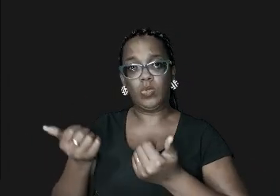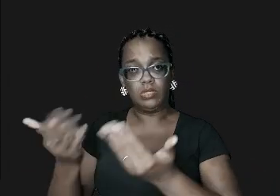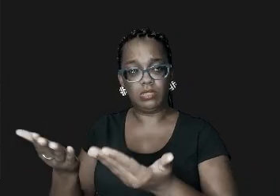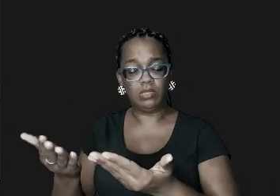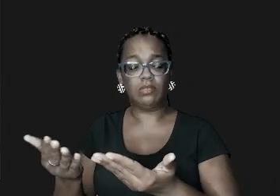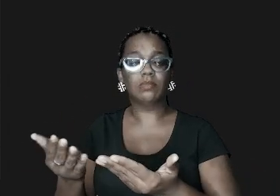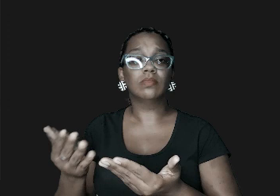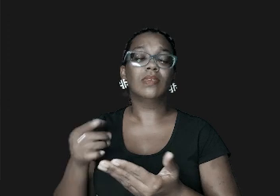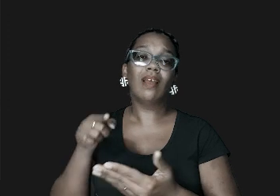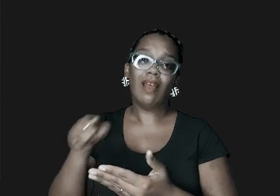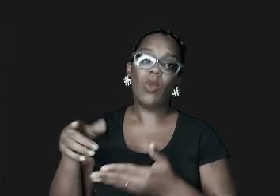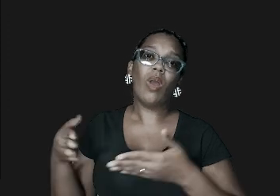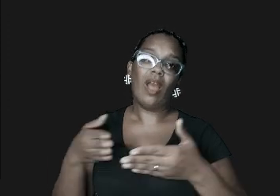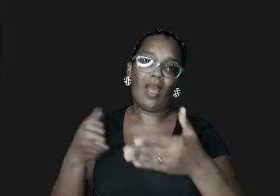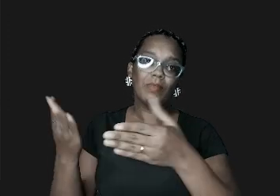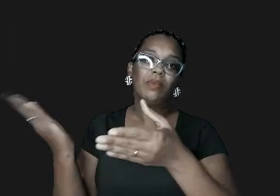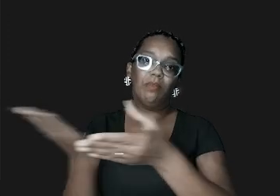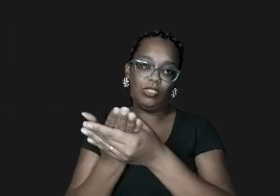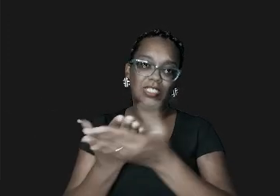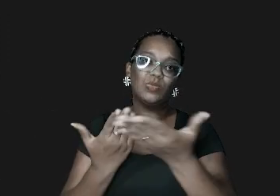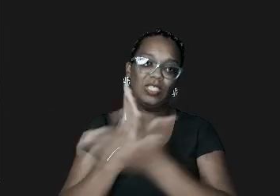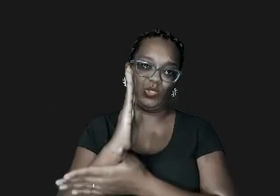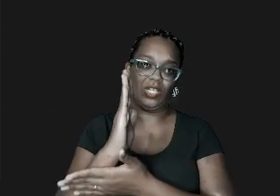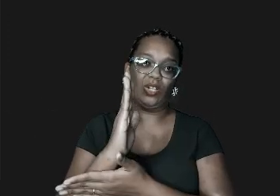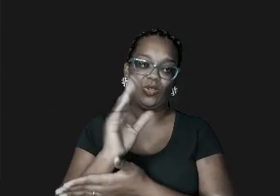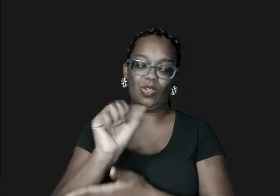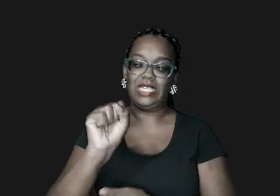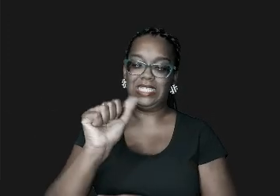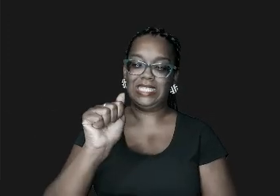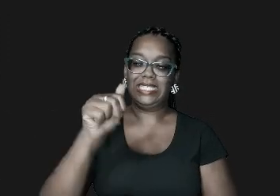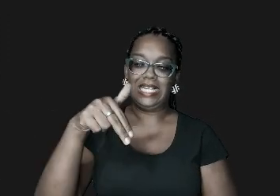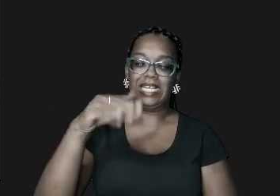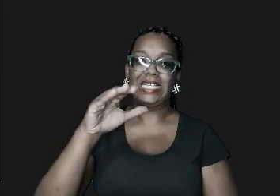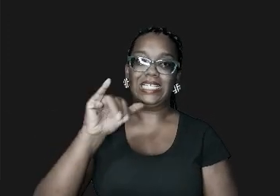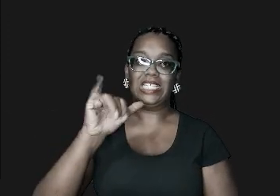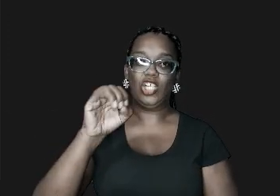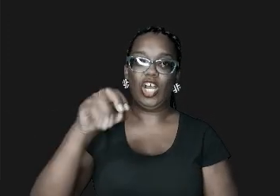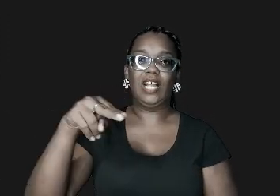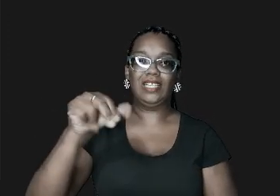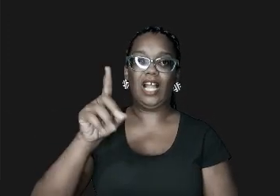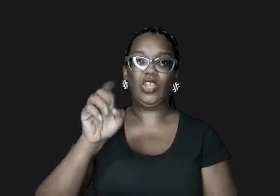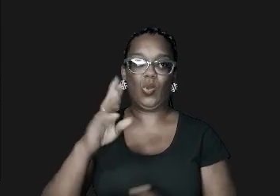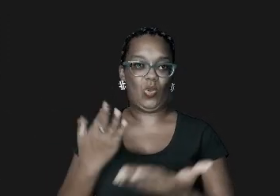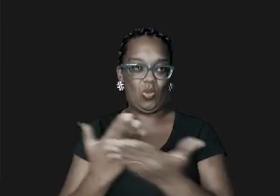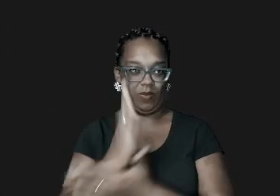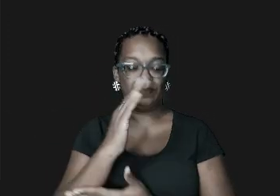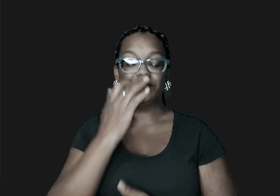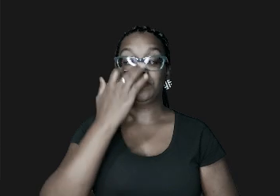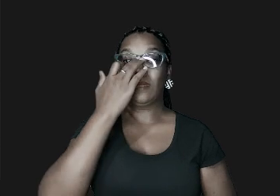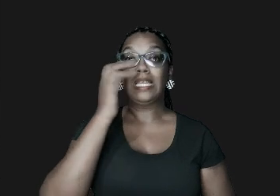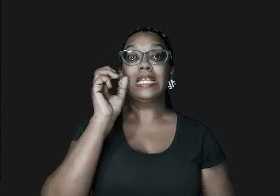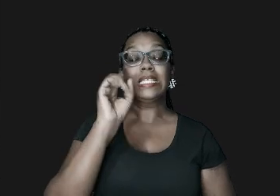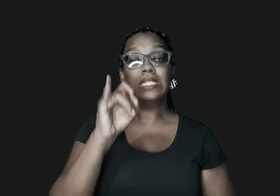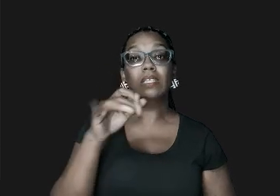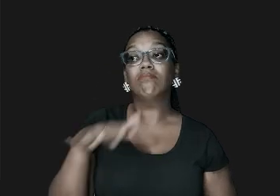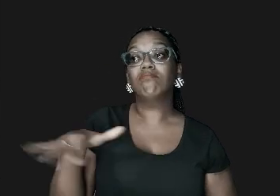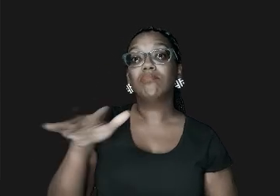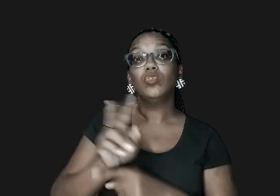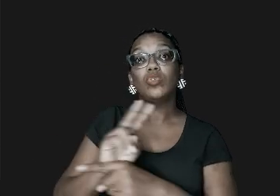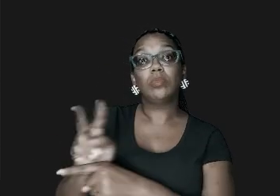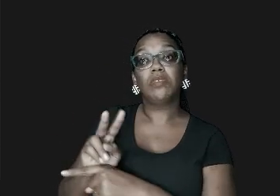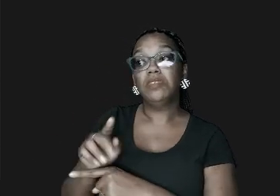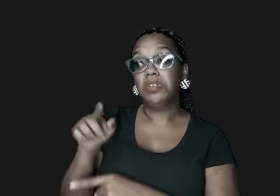oferecer acusação E aí é o caminho do processo selecionador que vai ao colegiado para julgamento